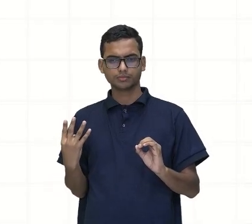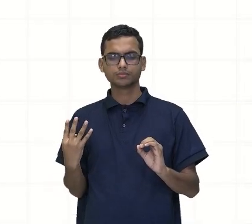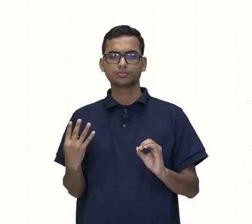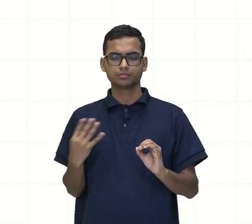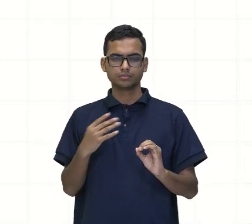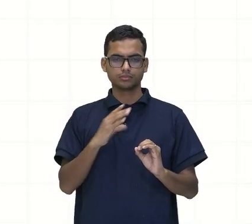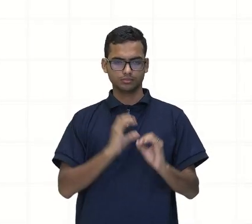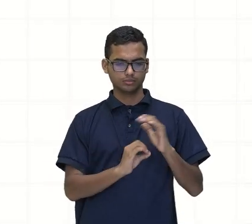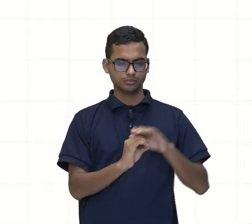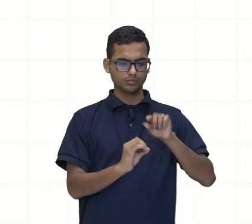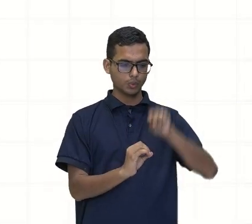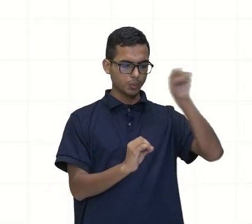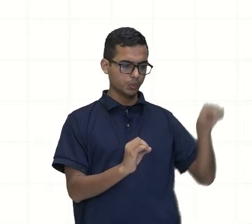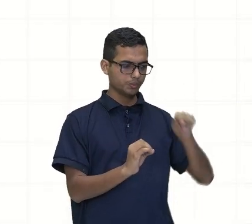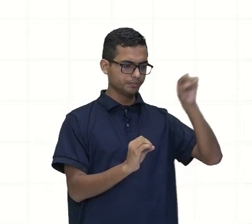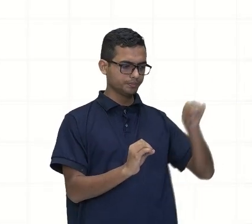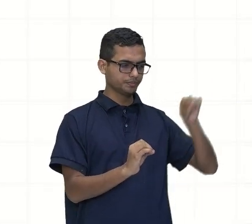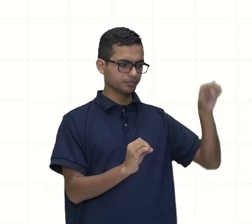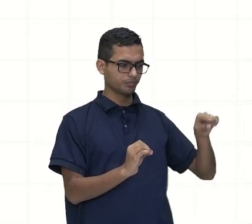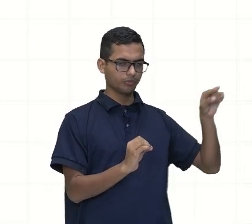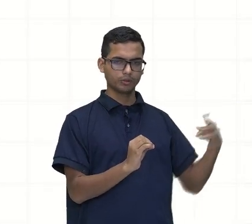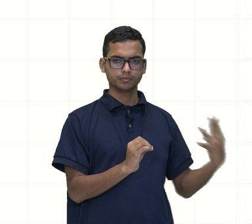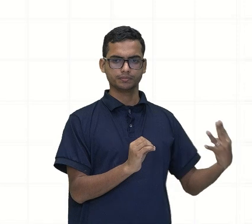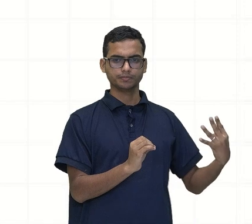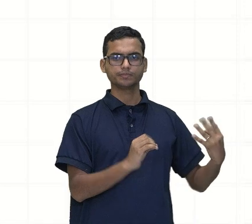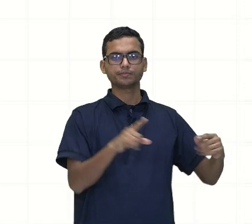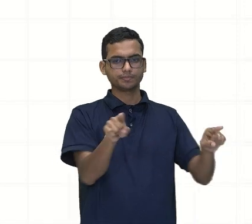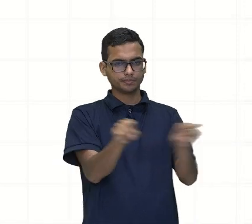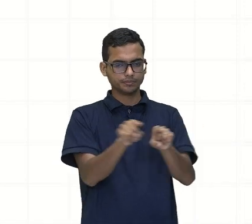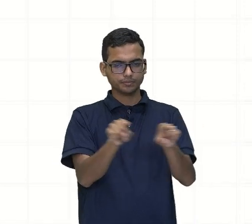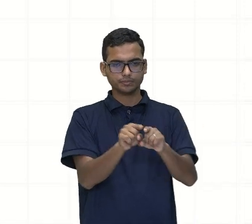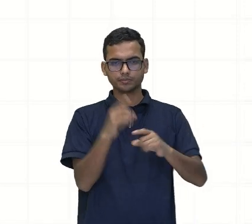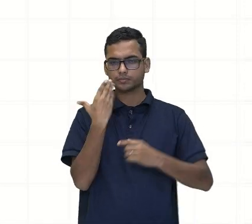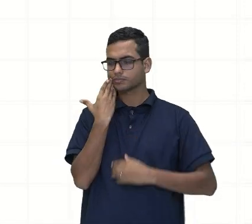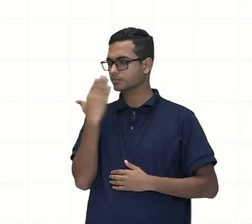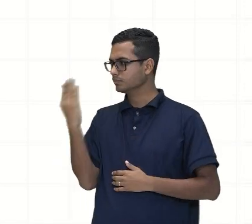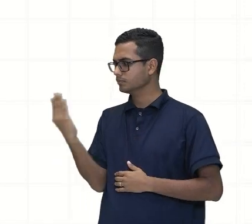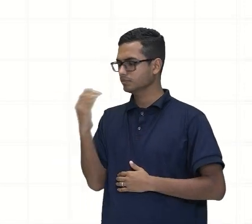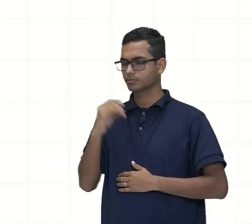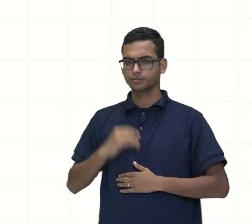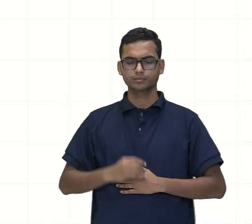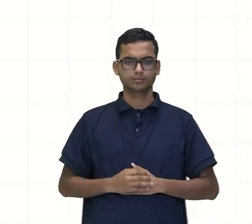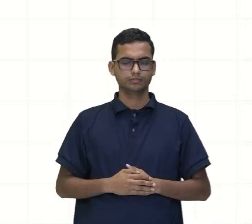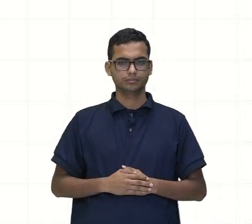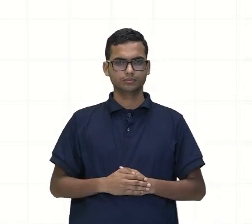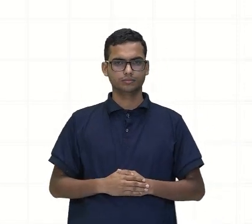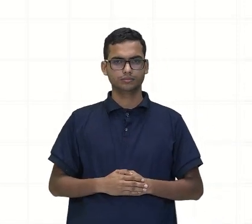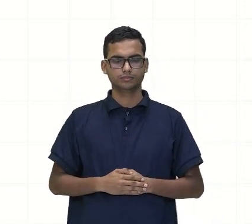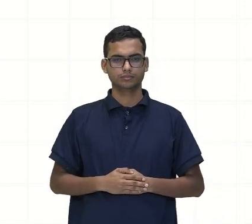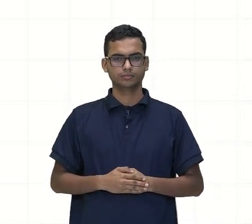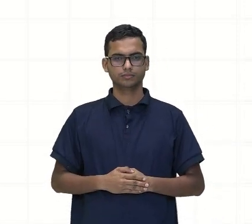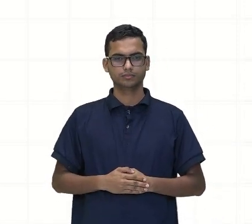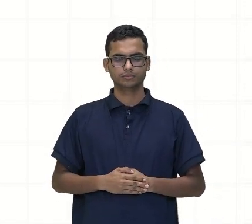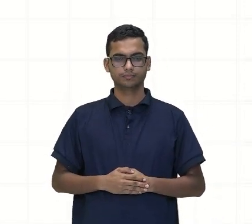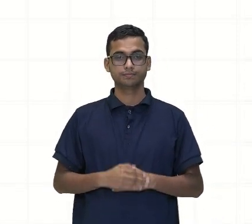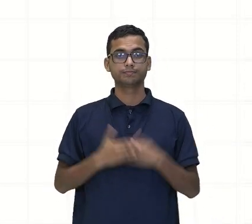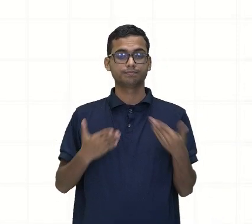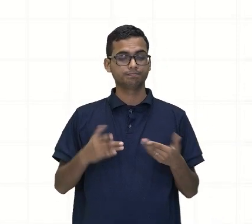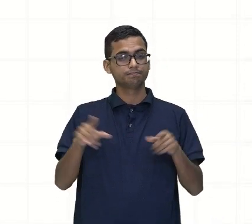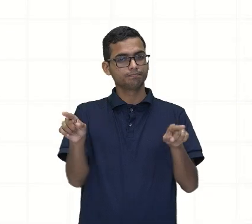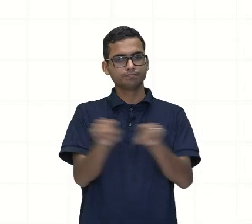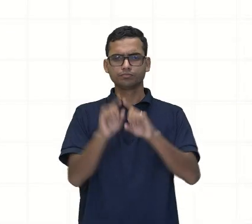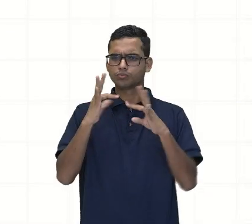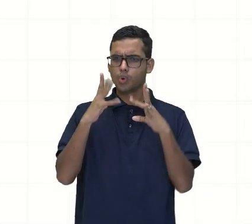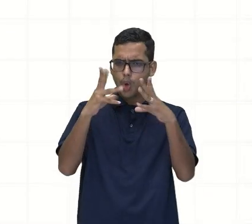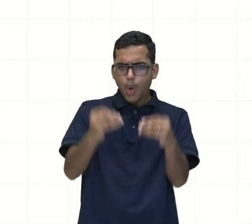chegar do 0 ao menos 4, a gente também anda 1, 2, 3, 4 unidades. E isso vai valer para